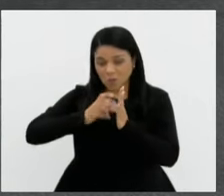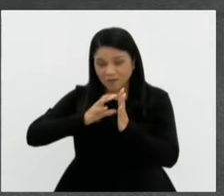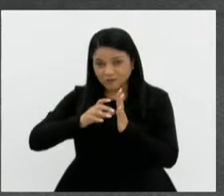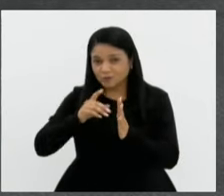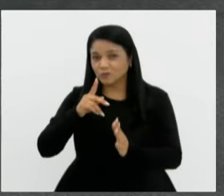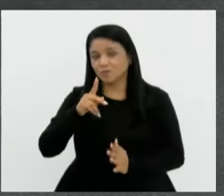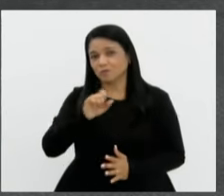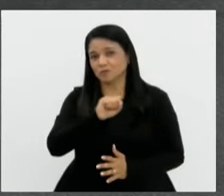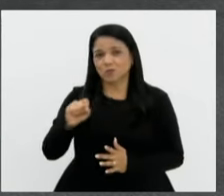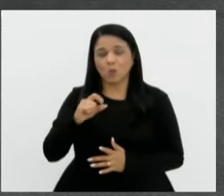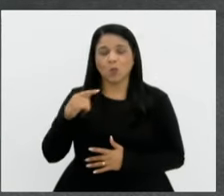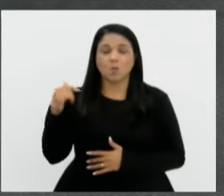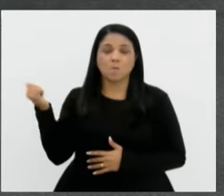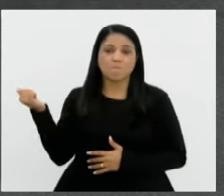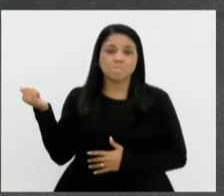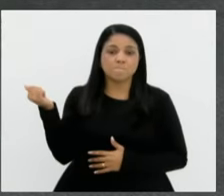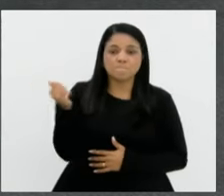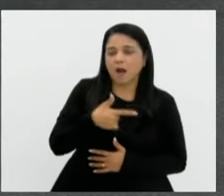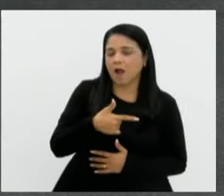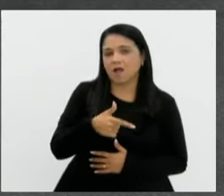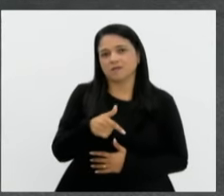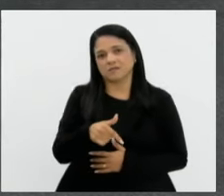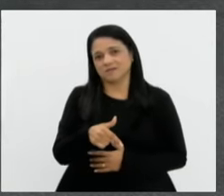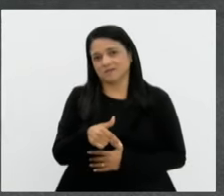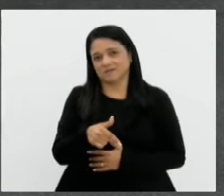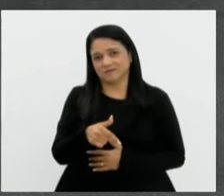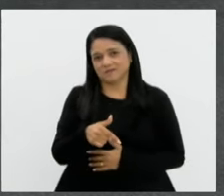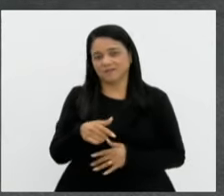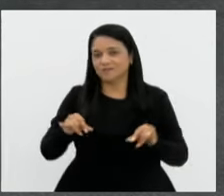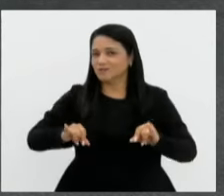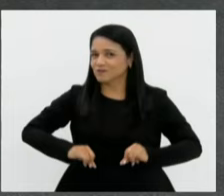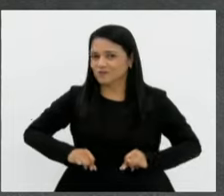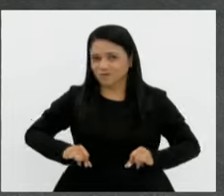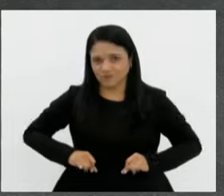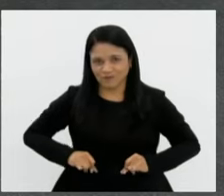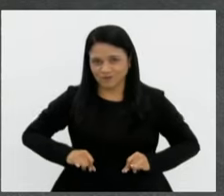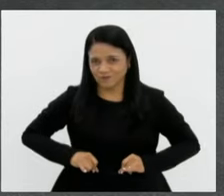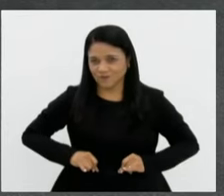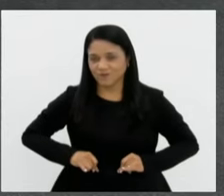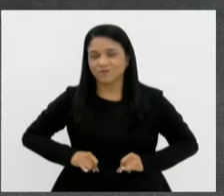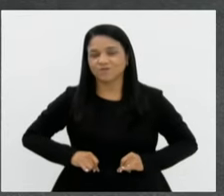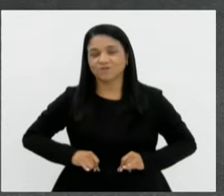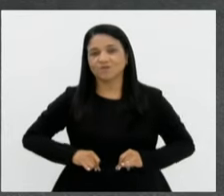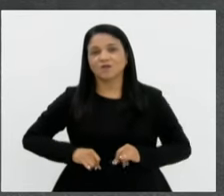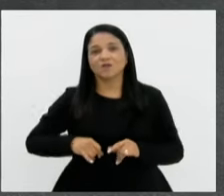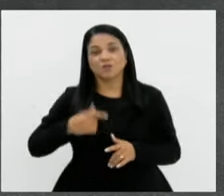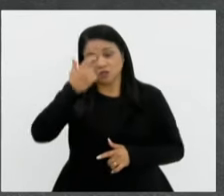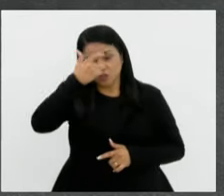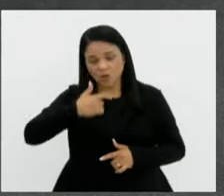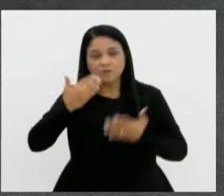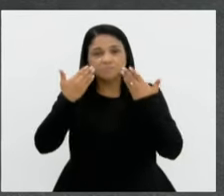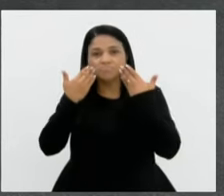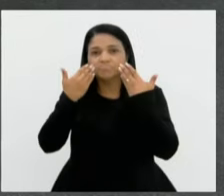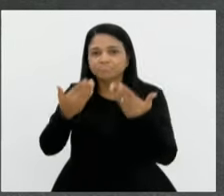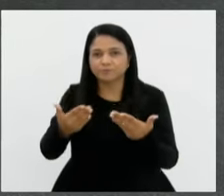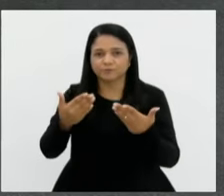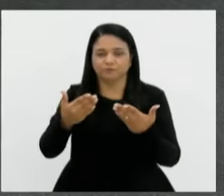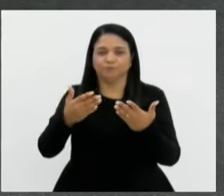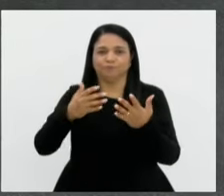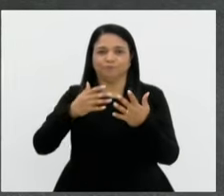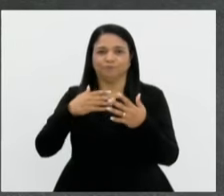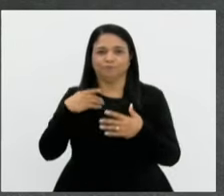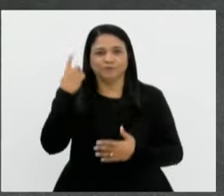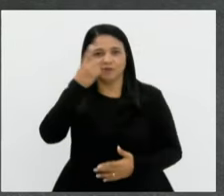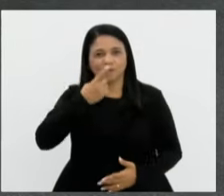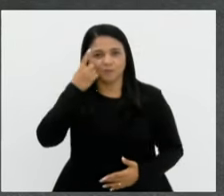PSOL. Nenhum partido político e nenhum outro parlamentar está tão exposto como nós, porque nós